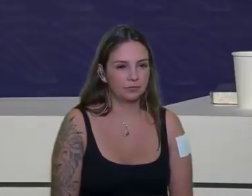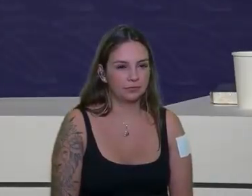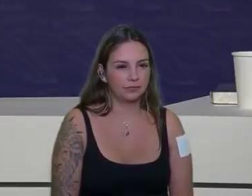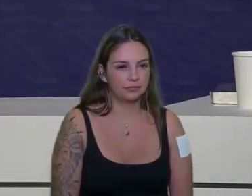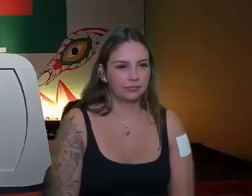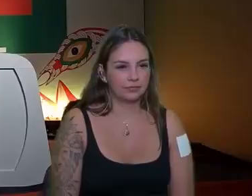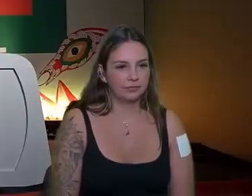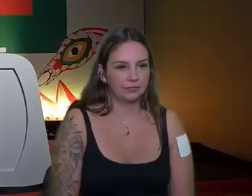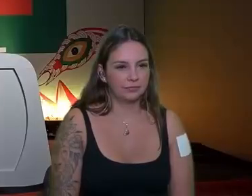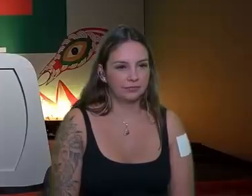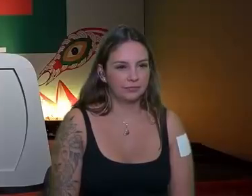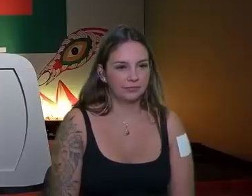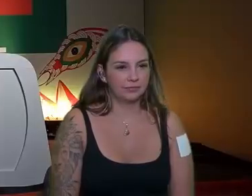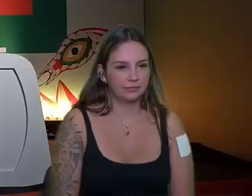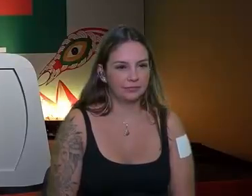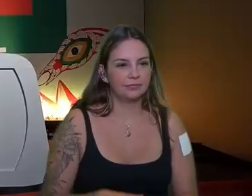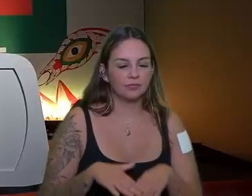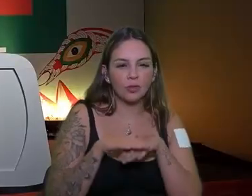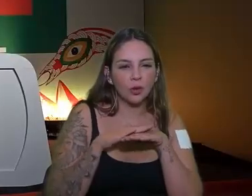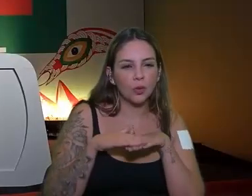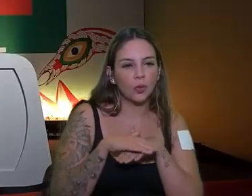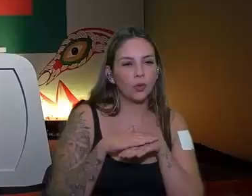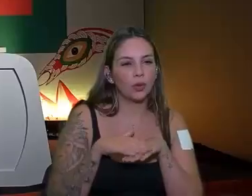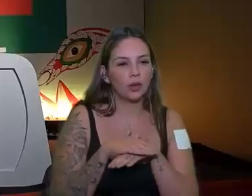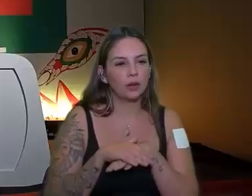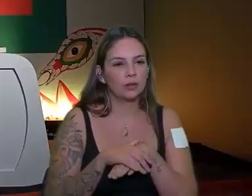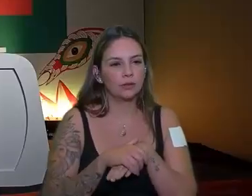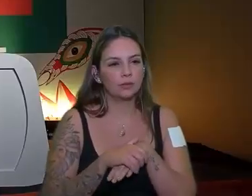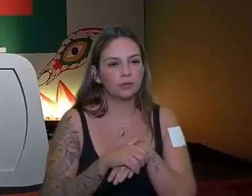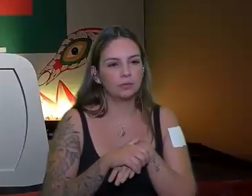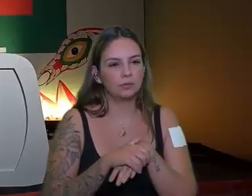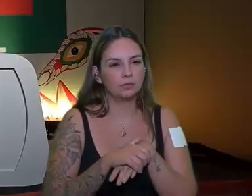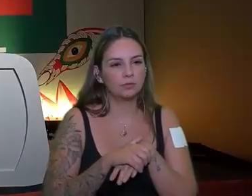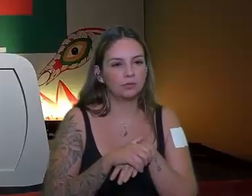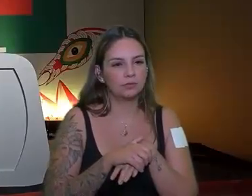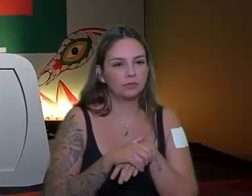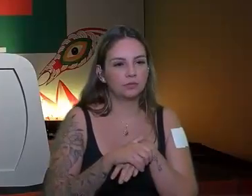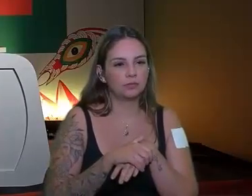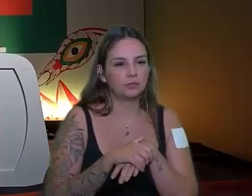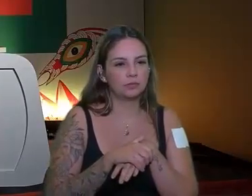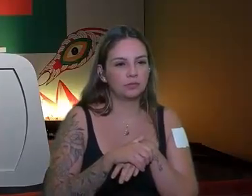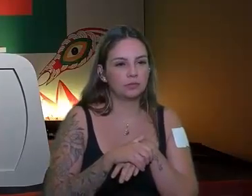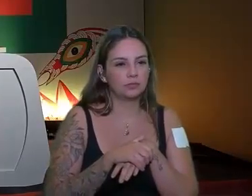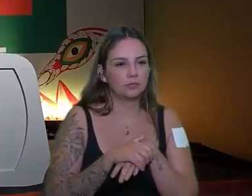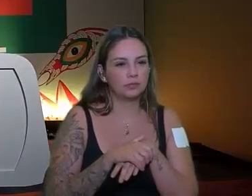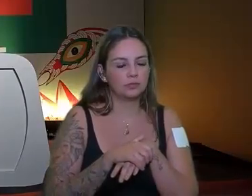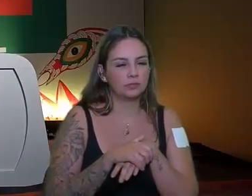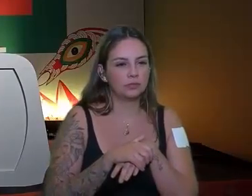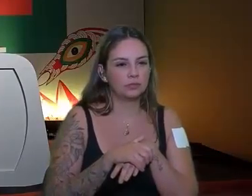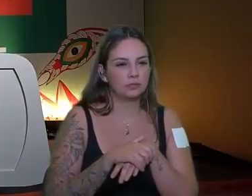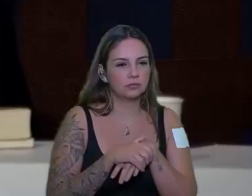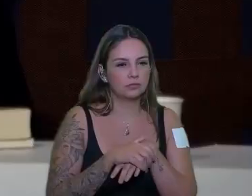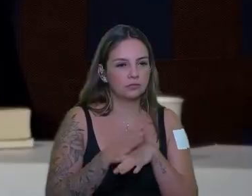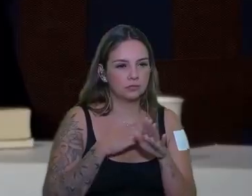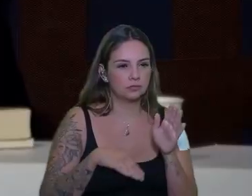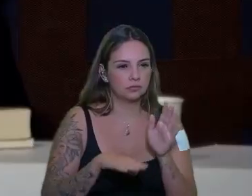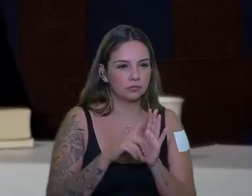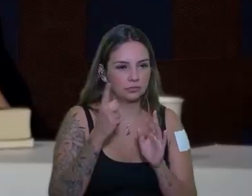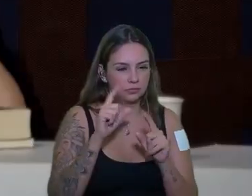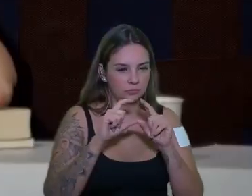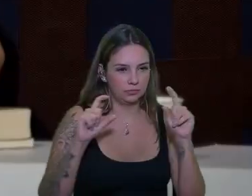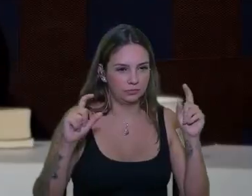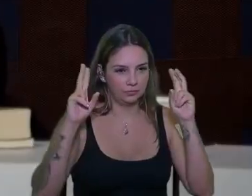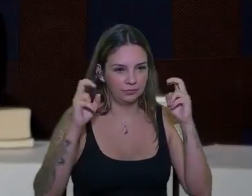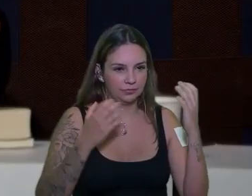muitas coisas, né? Muitas a gente coisas. foi conversando e a gente chegou na conclusão que é um